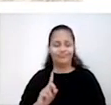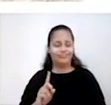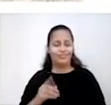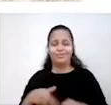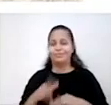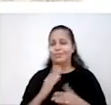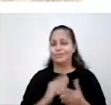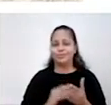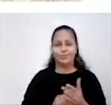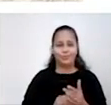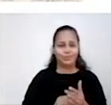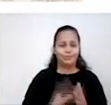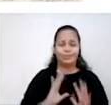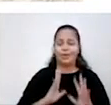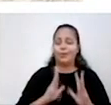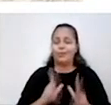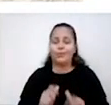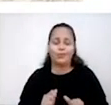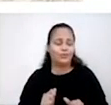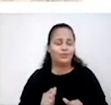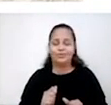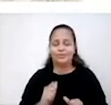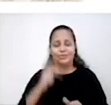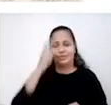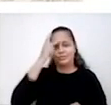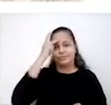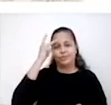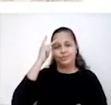infelizmente, para todos, como o nome república